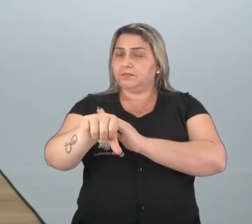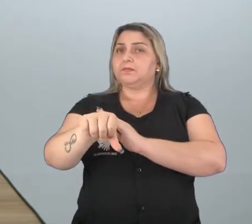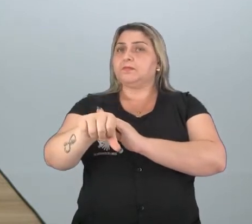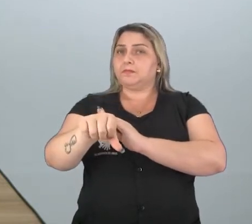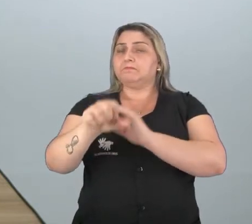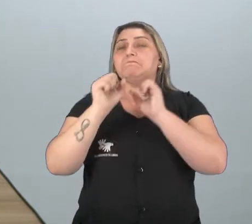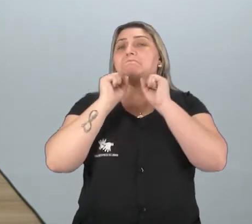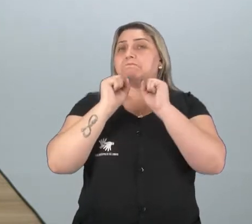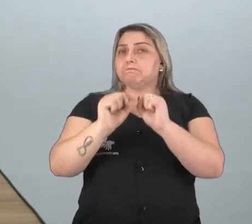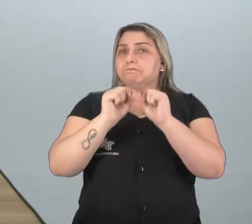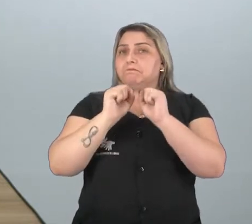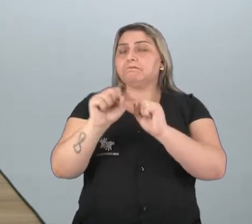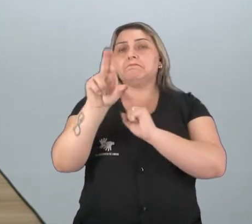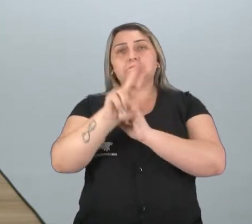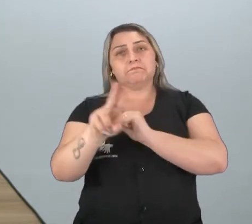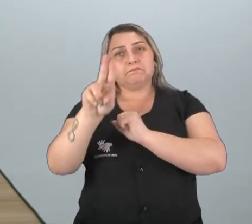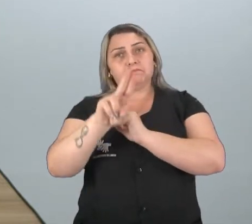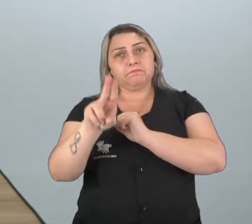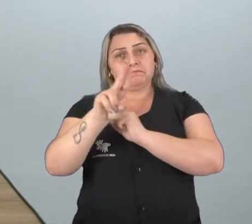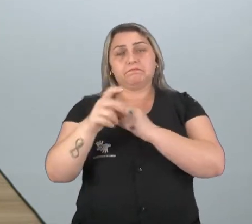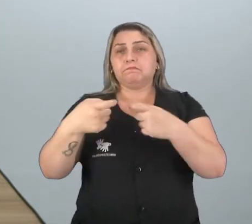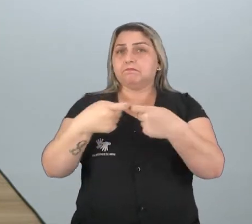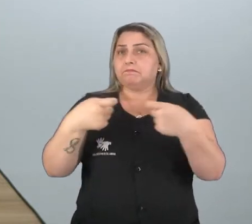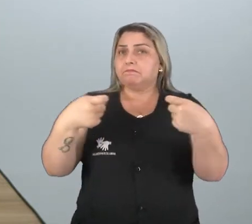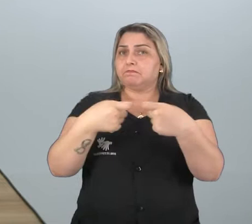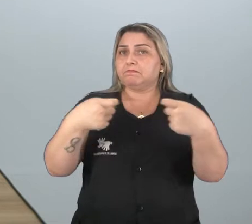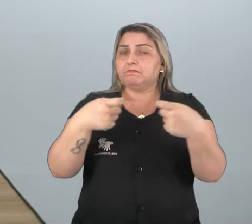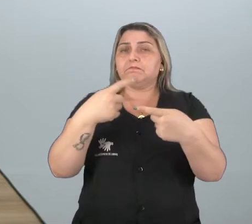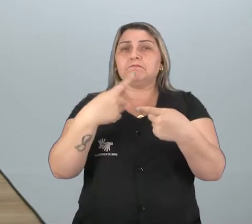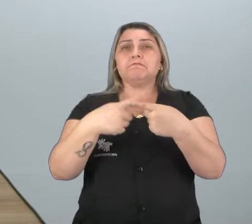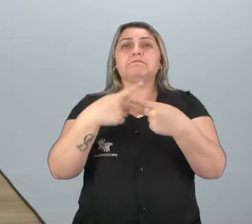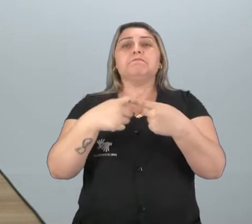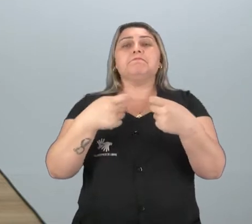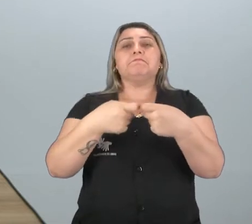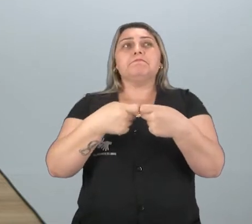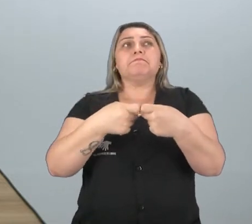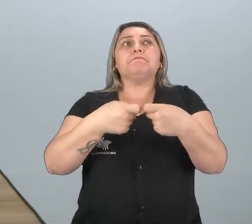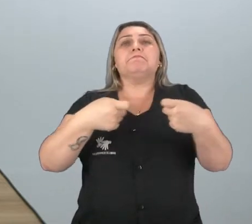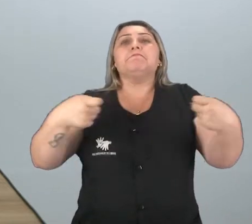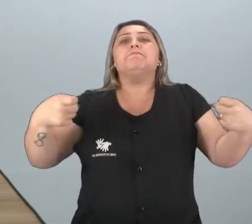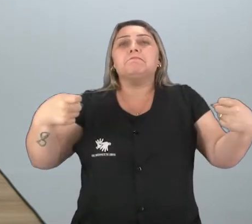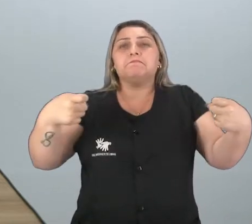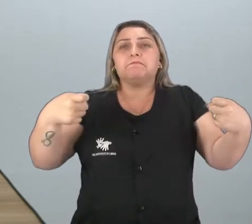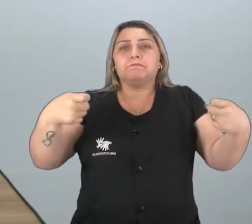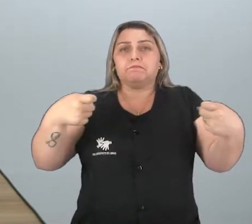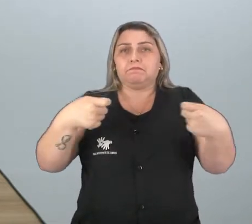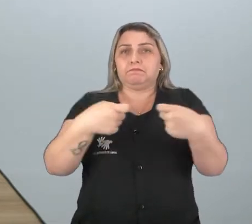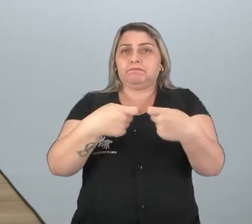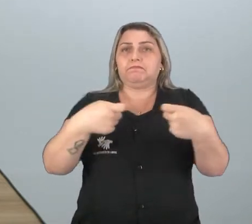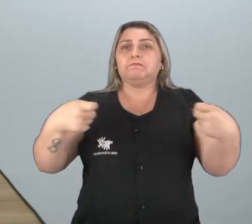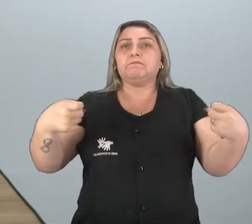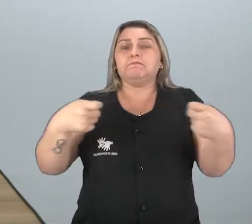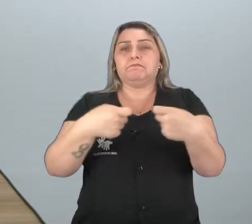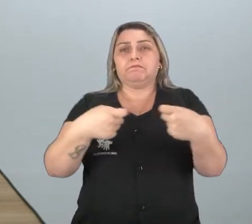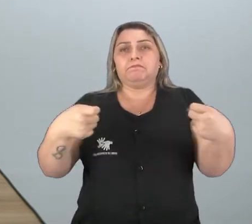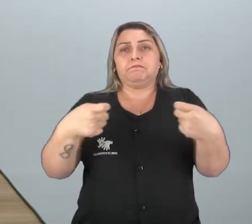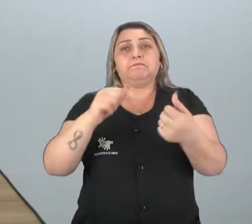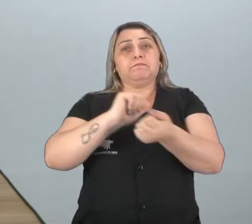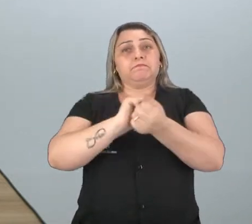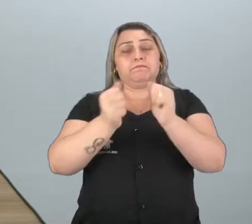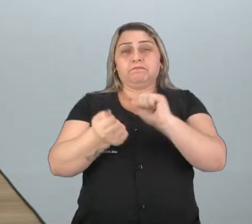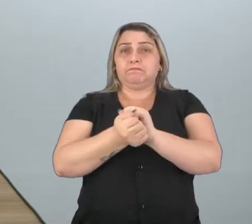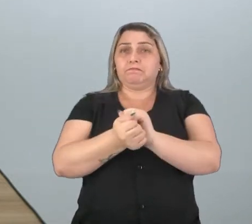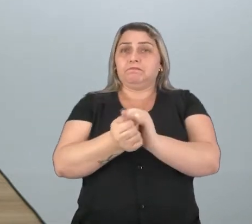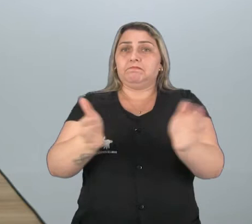29, podem utilizar esta meia, porque ela vai esticar, ó. Então, ela vai se adequar